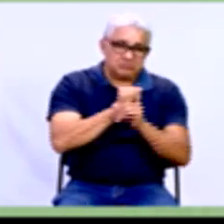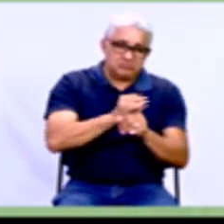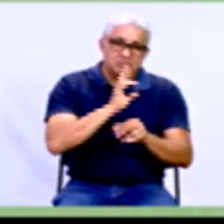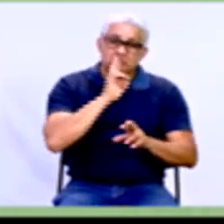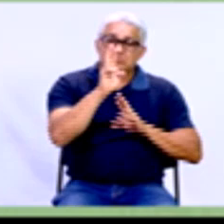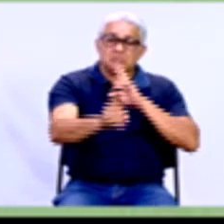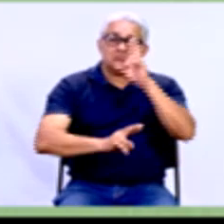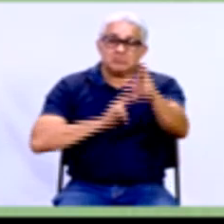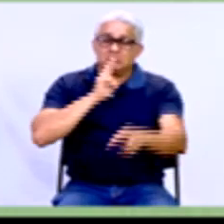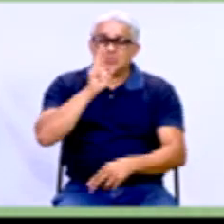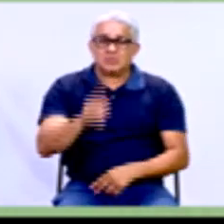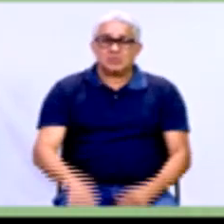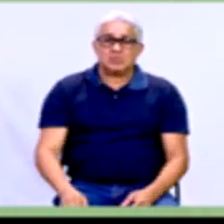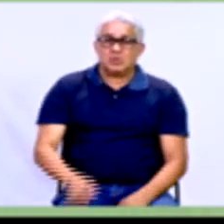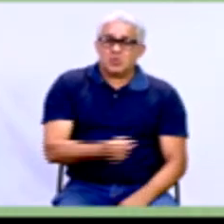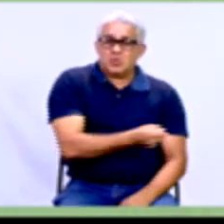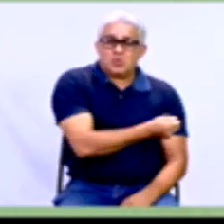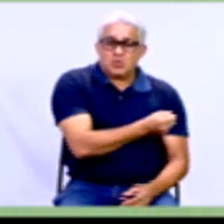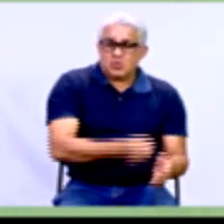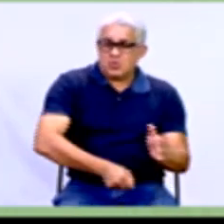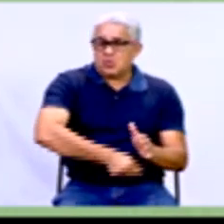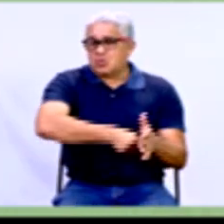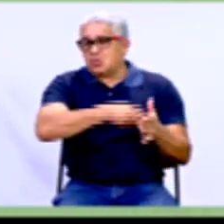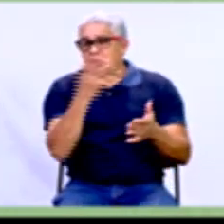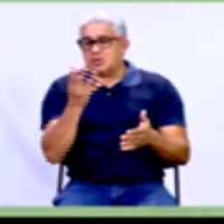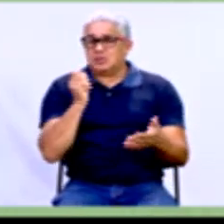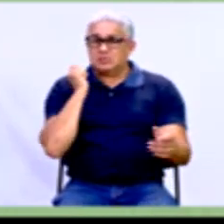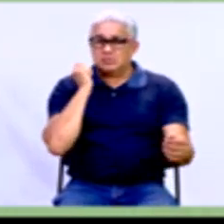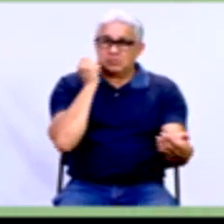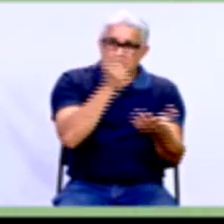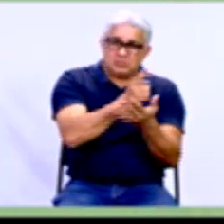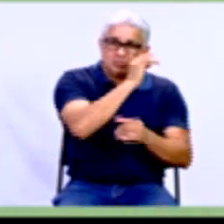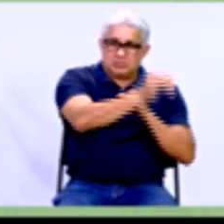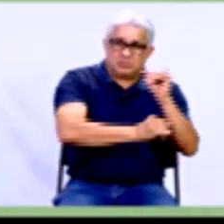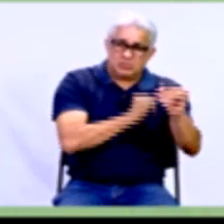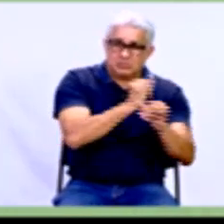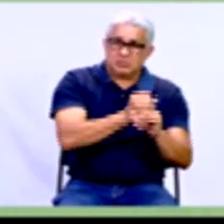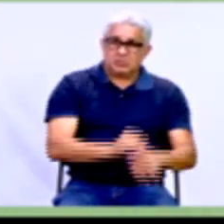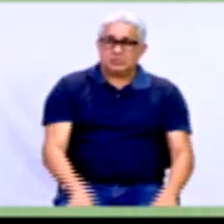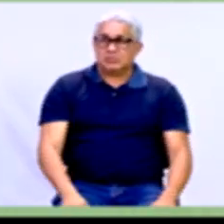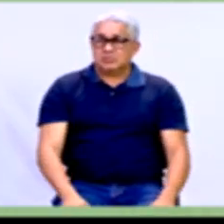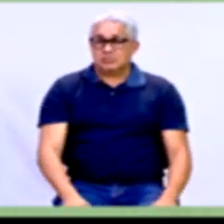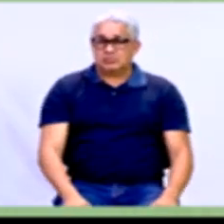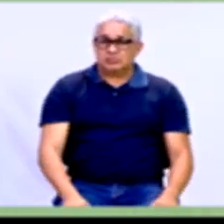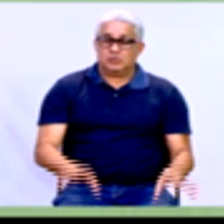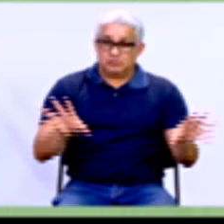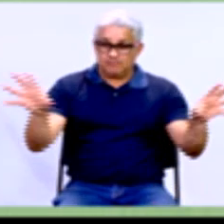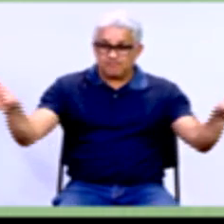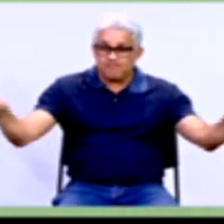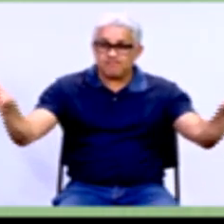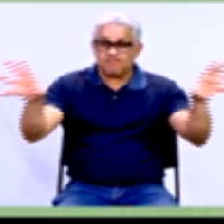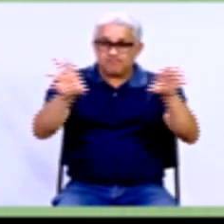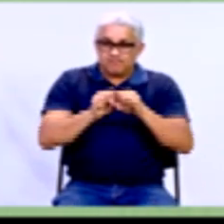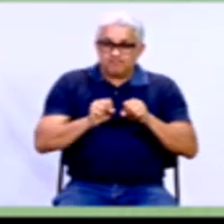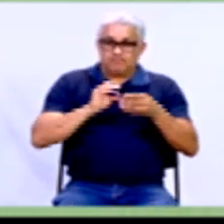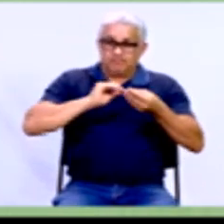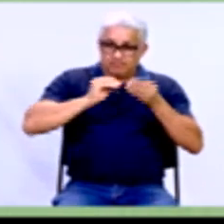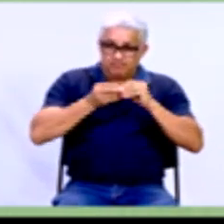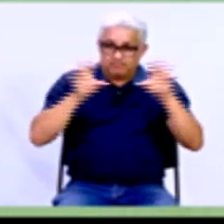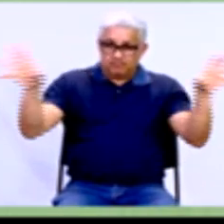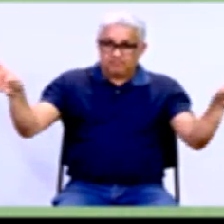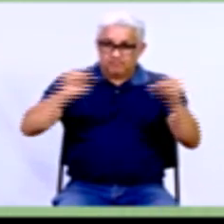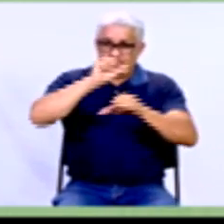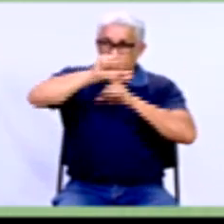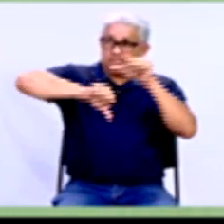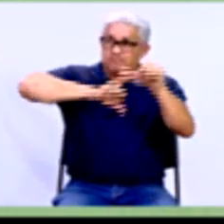responderam a frequência que faziam compras pela internet. A gente vai pegar esse banco de dados e